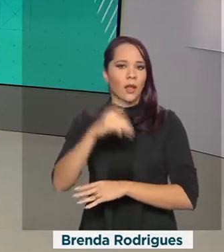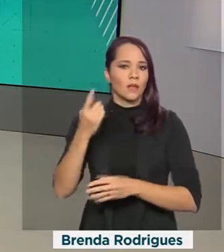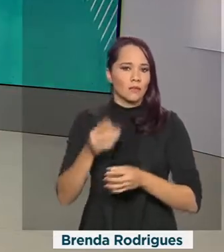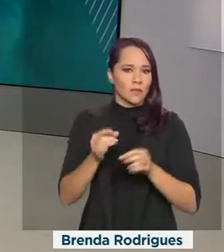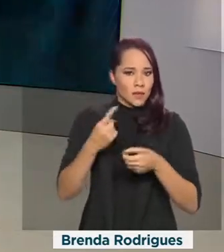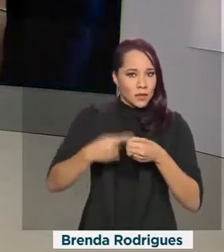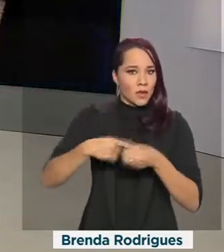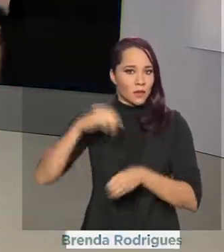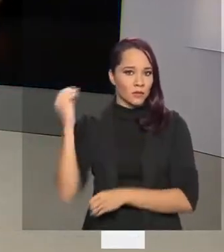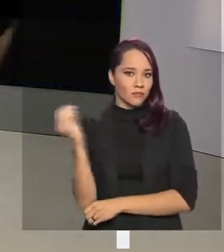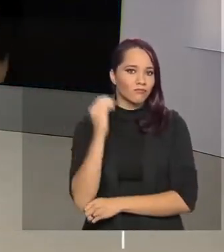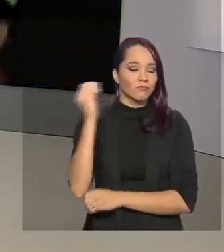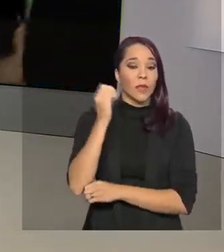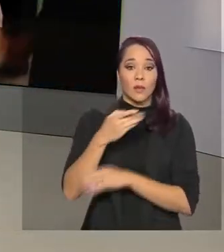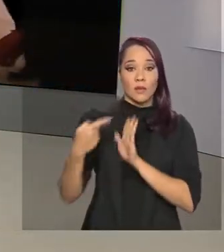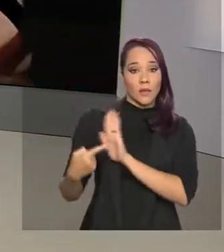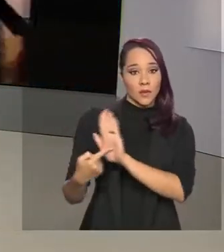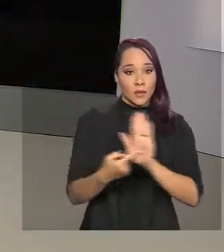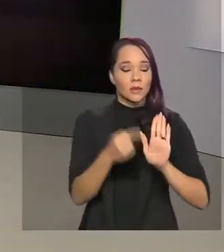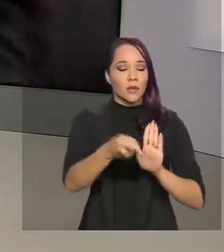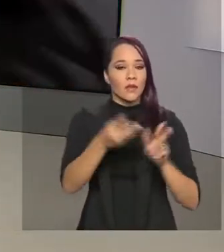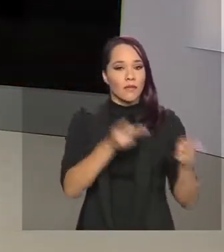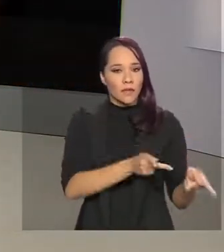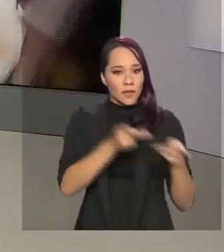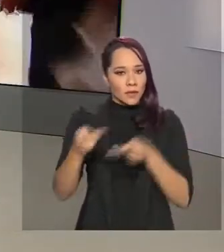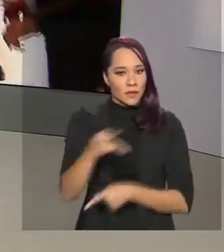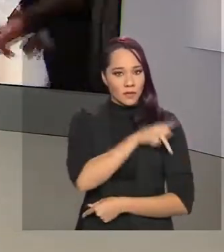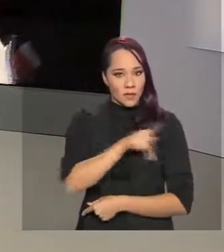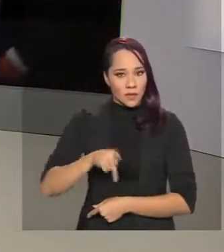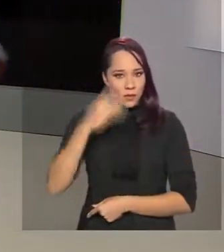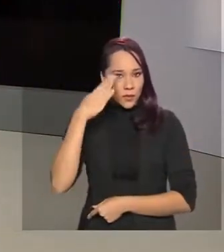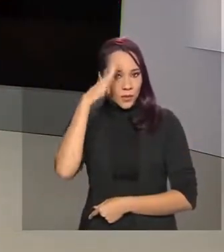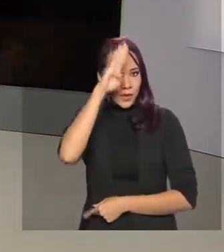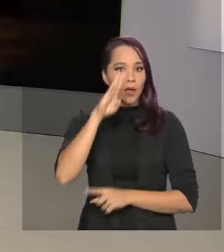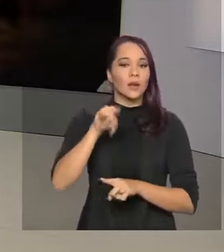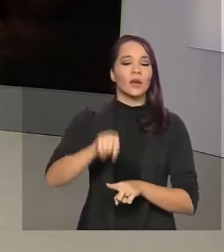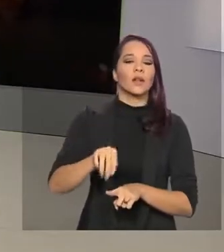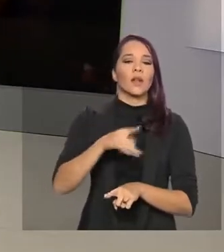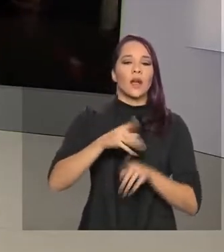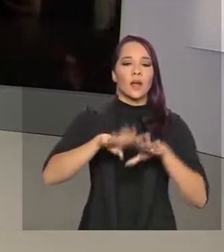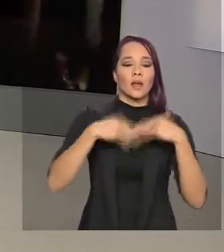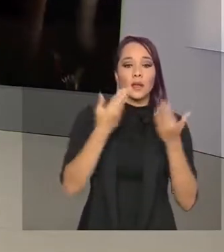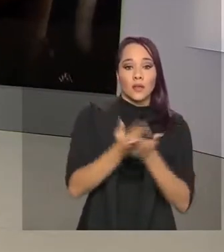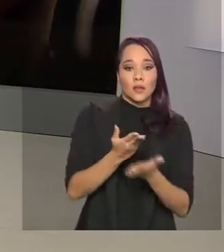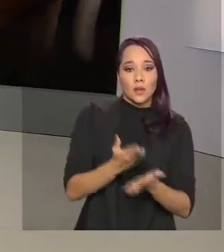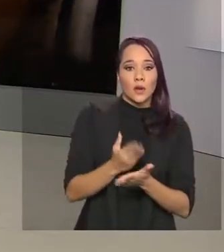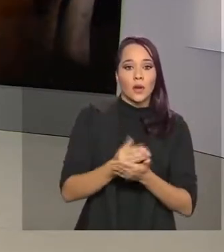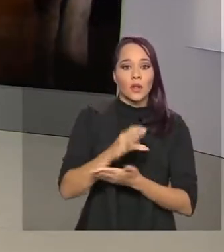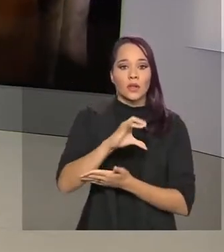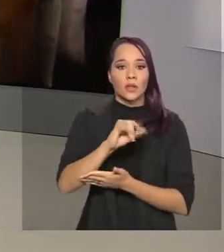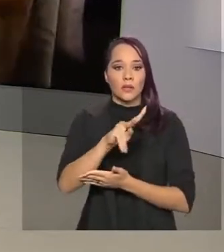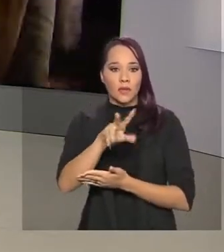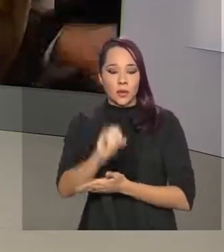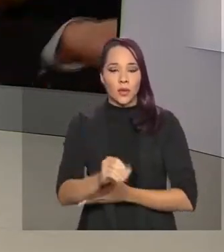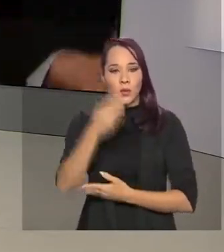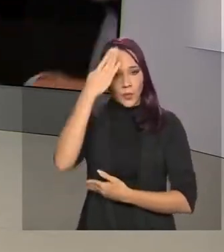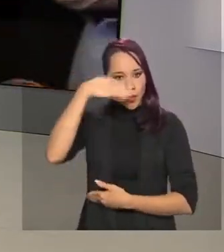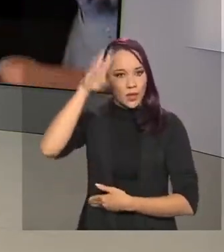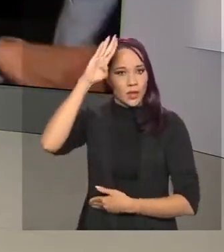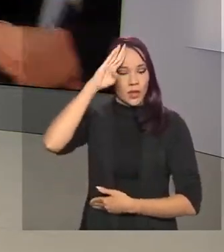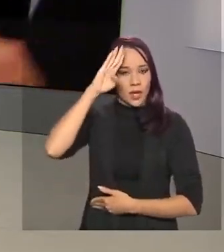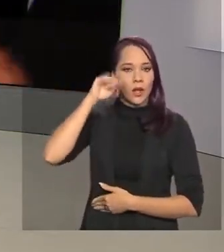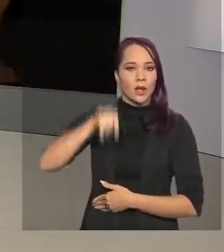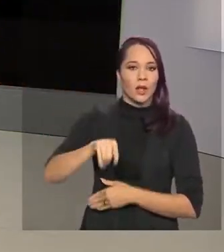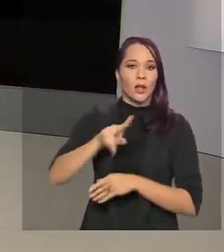Rio Grande do Sul, mostrar para você a visita do presidente Jair Bolsonaro à Escola Municipal Cívico-Militar de Ensino Fundamental